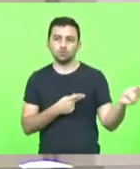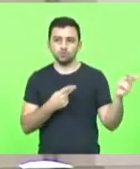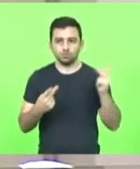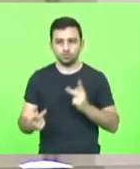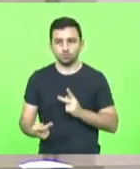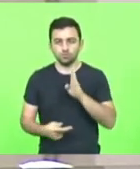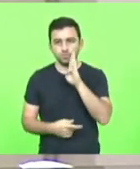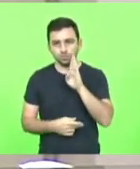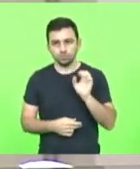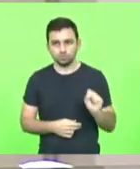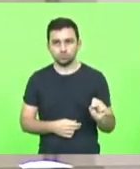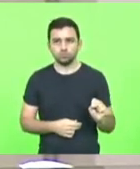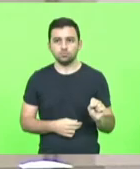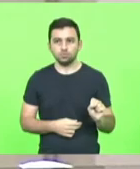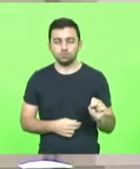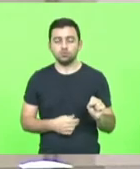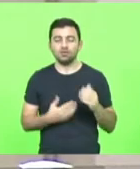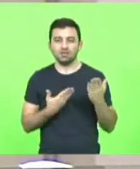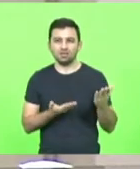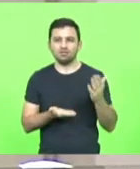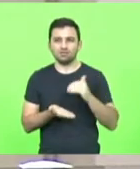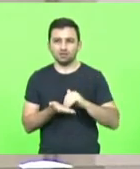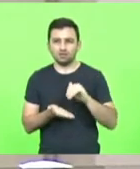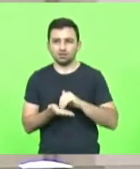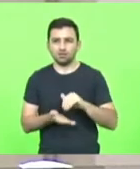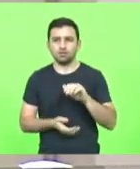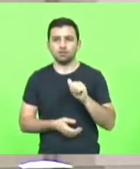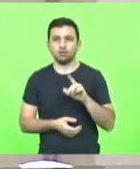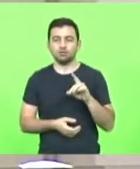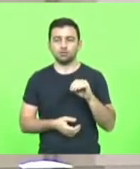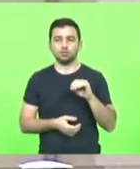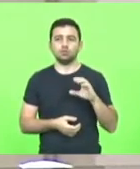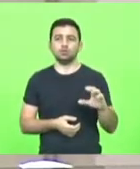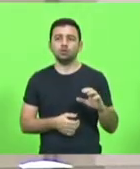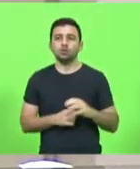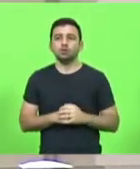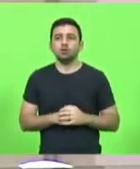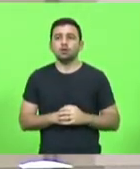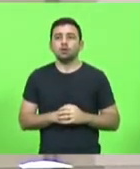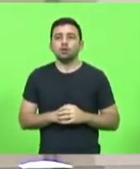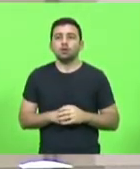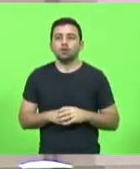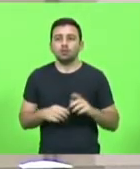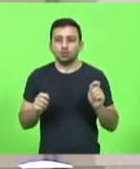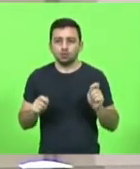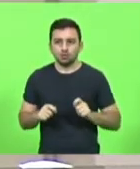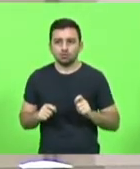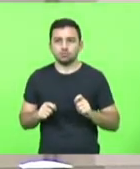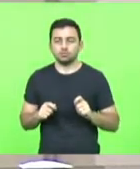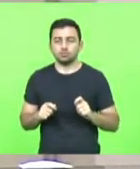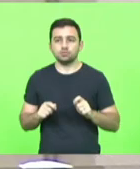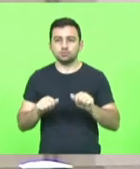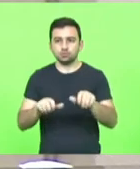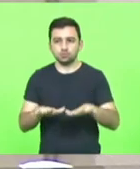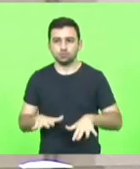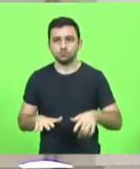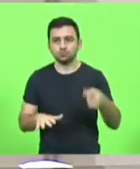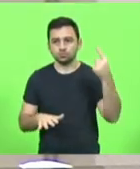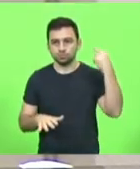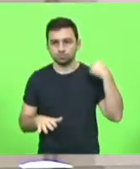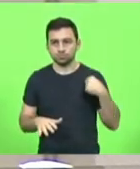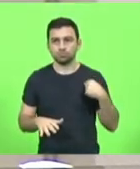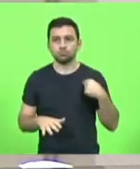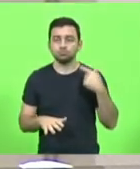Souza para, como secretário ad hoc, proceder à leitura da ata da sessão anterior, que, em consonância com o parágrafo 1º do artigo